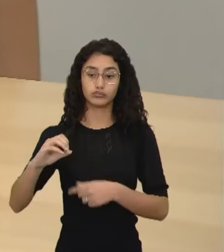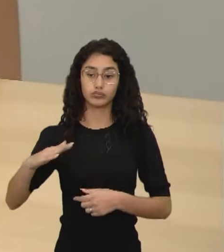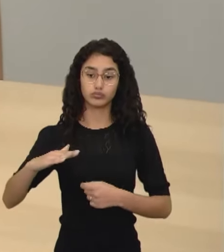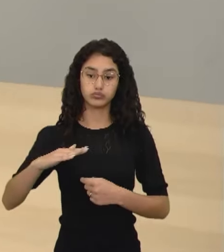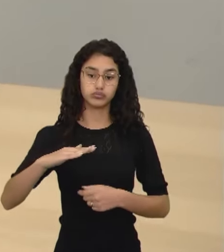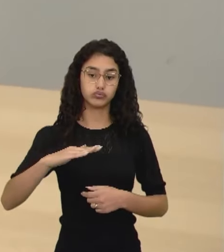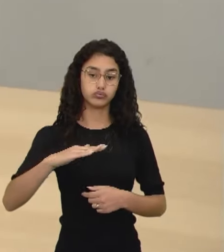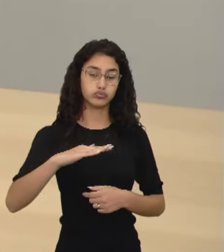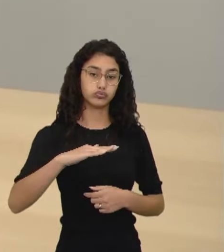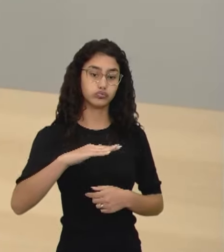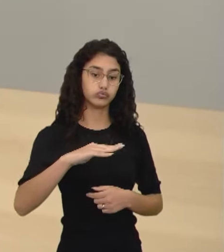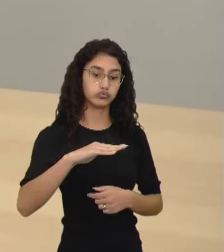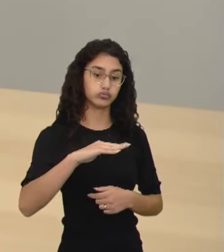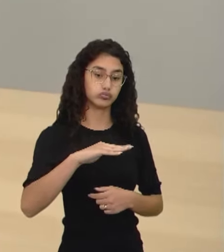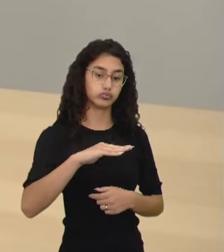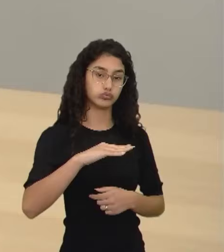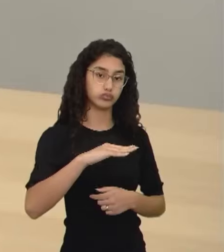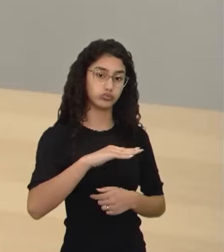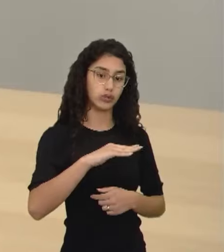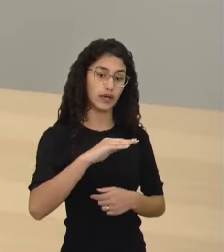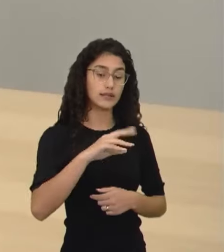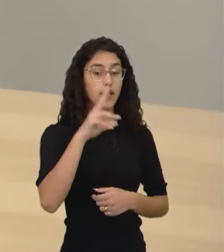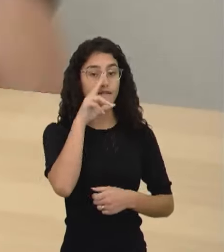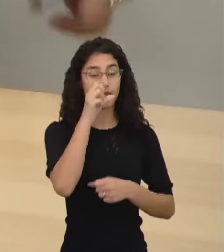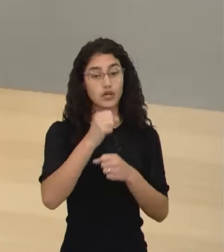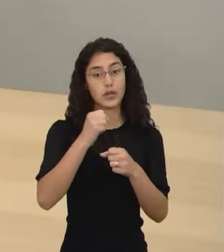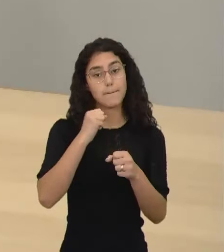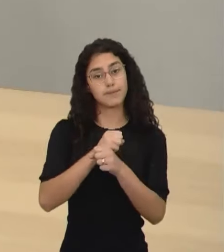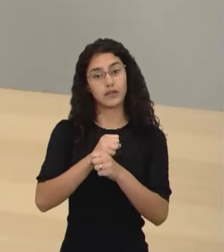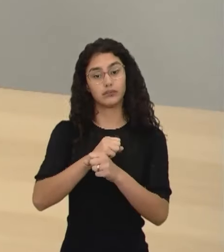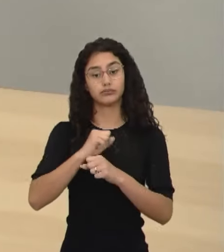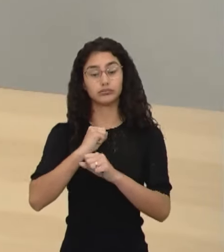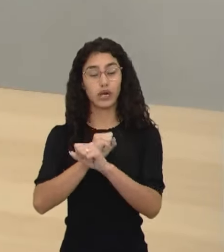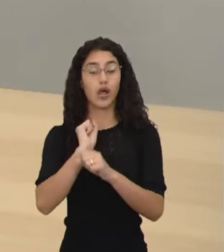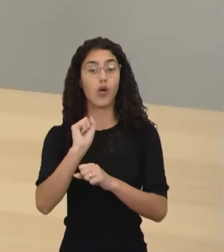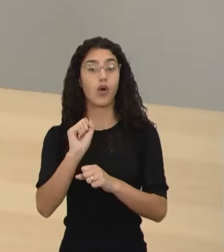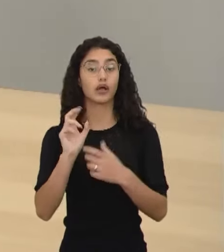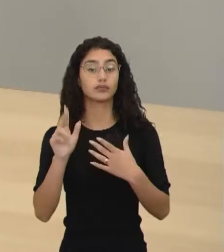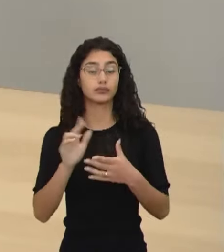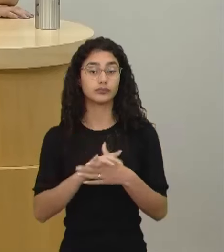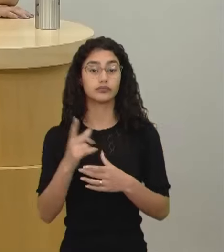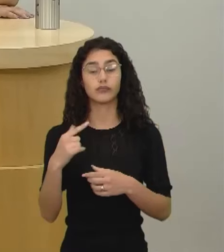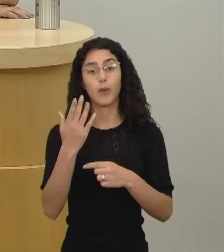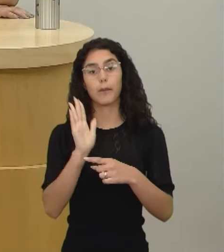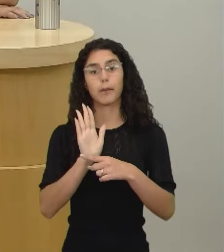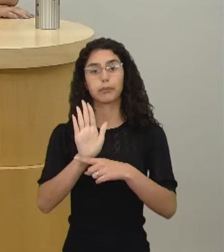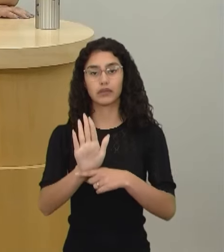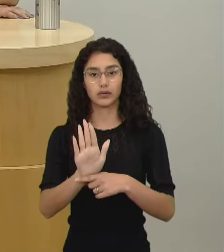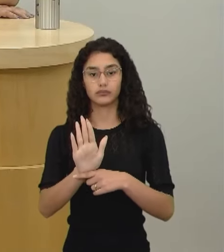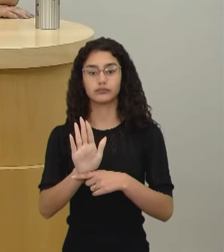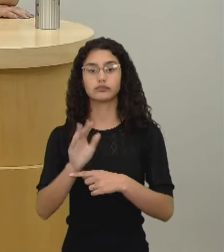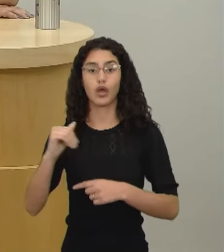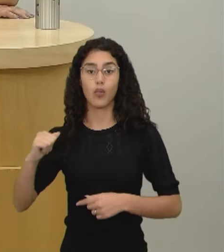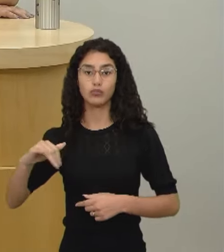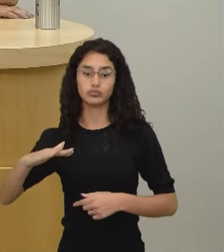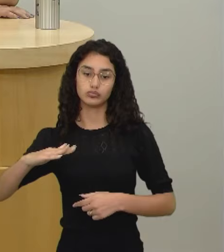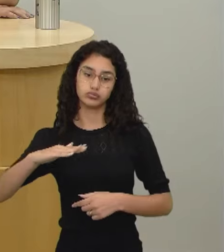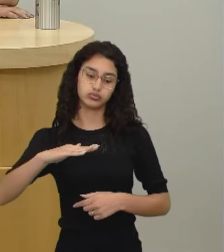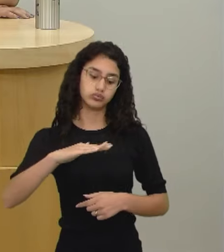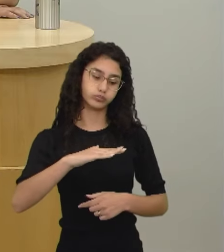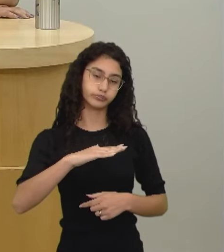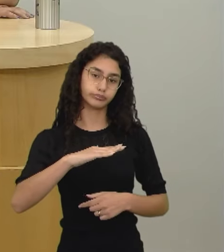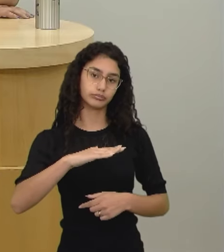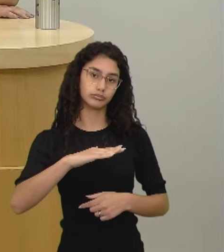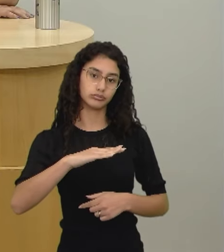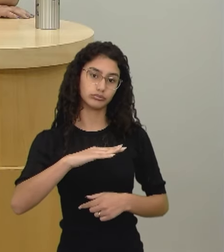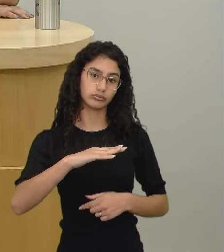daquele movimento se alguma força fizer parar. Qual que é essa força? A gente pisar no freio. Pisar no freio é uma força que a gente faz